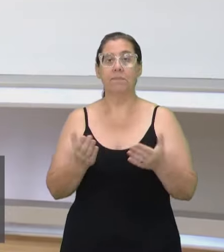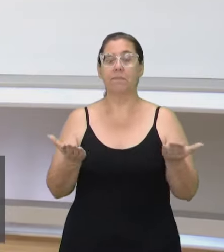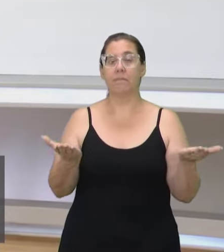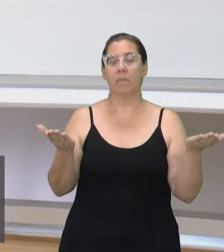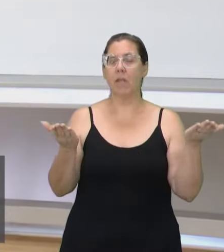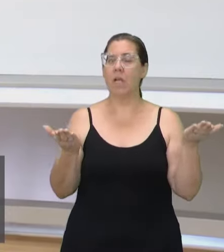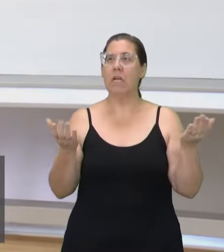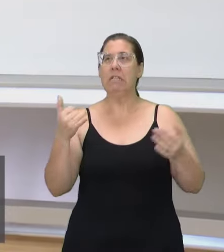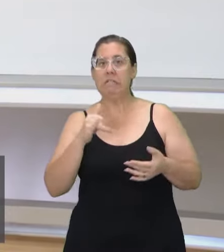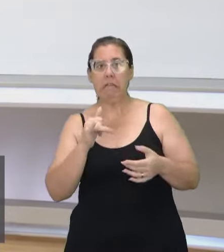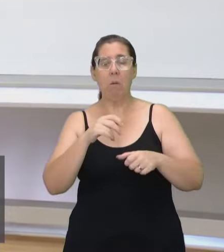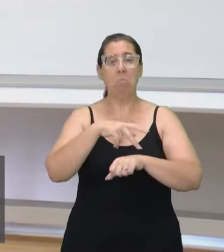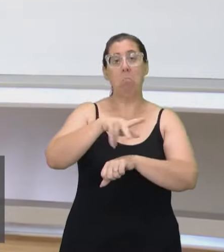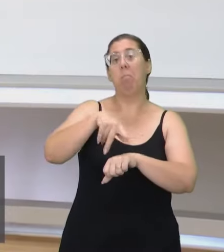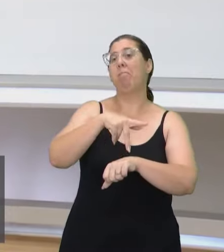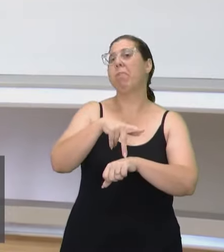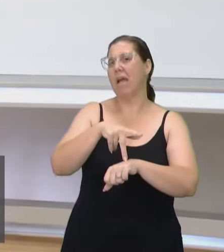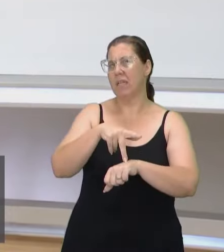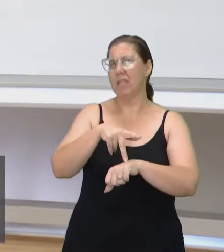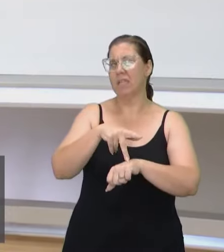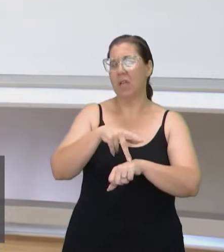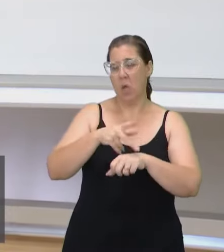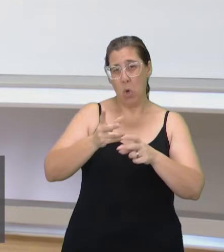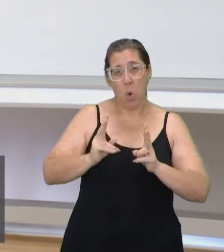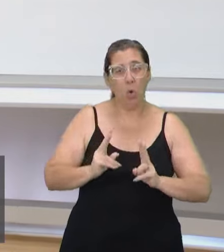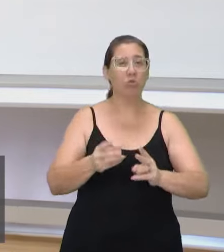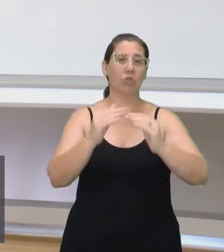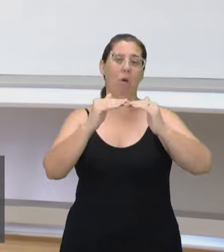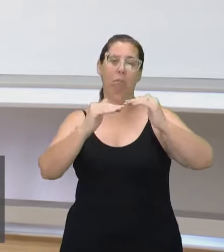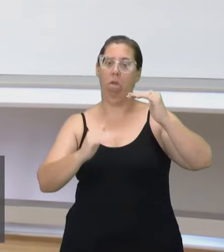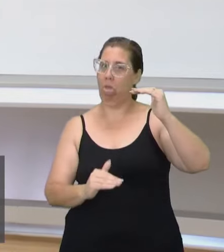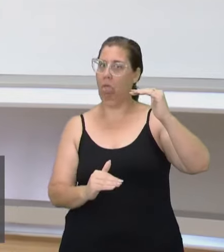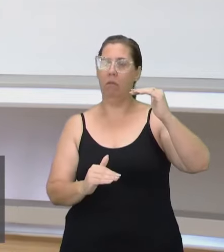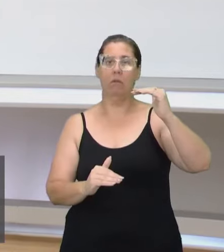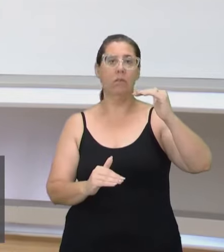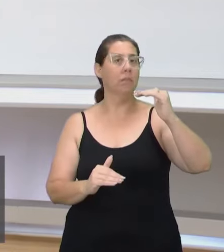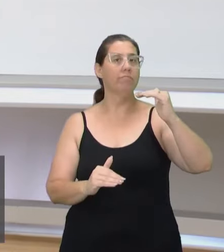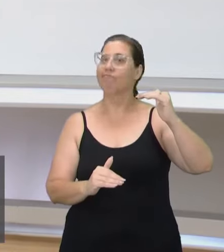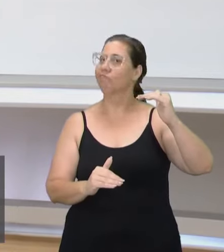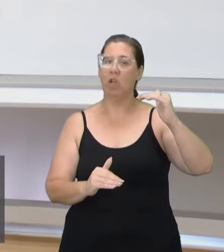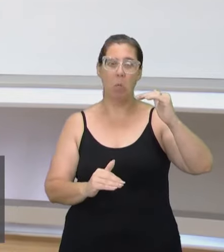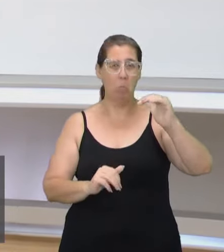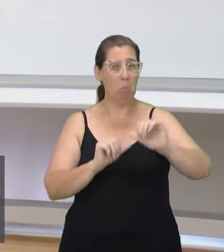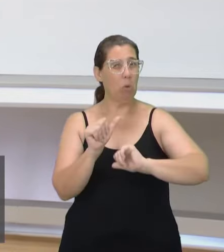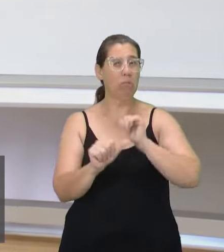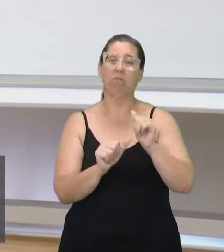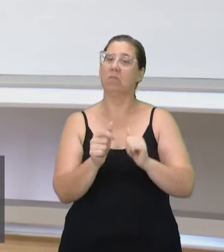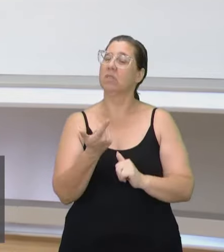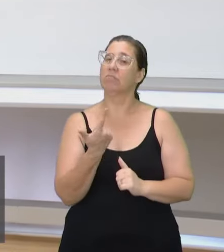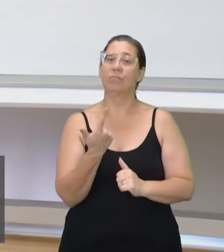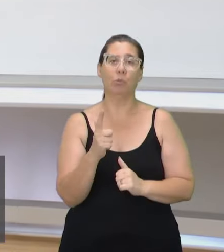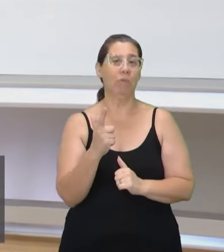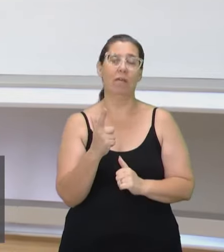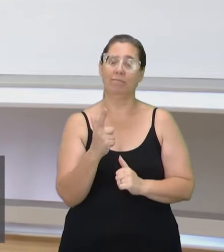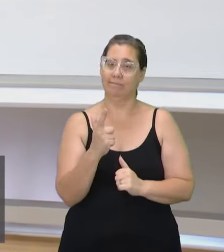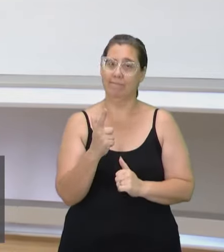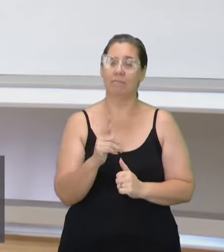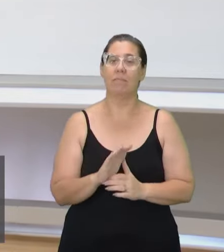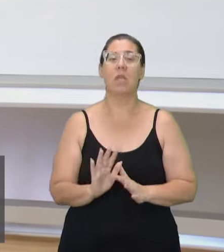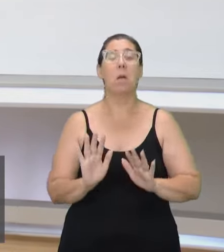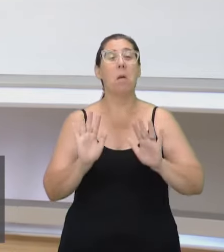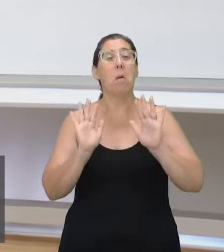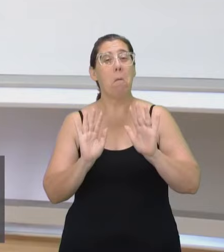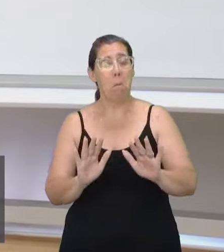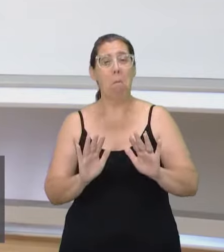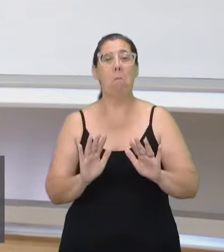Agora, se um país ele permanece desigual, então não há transformação social, mudança social. Mas